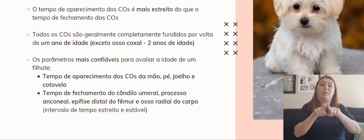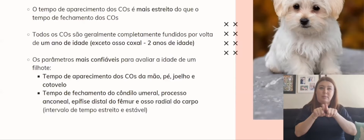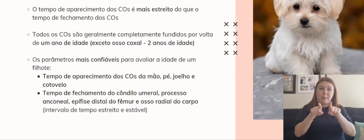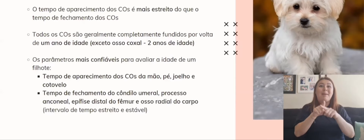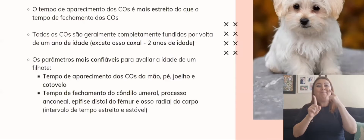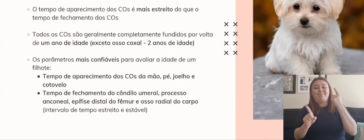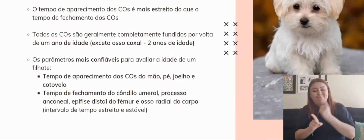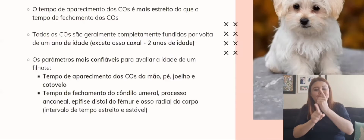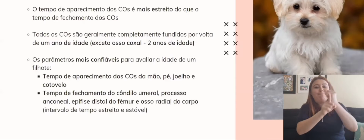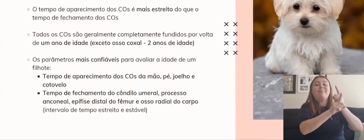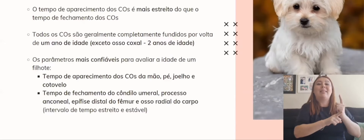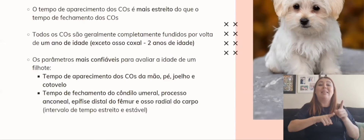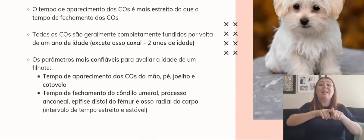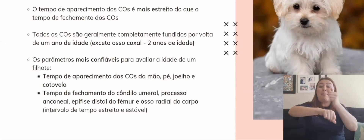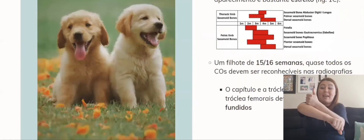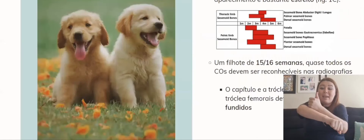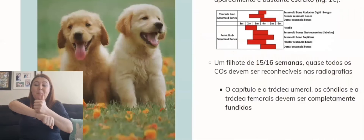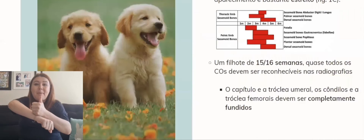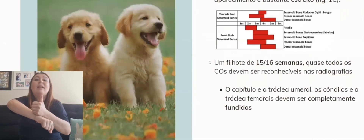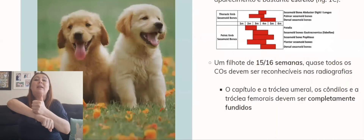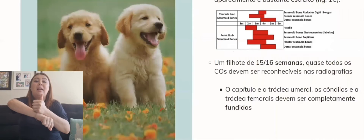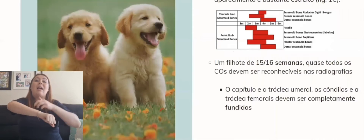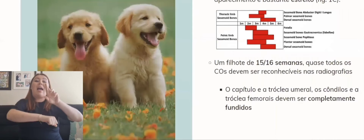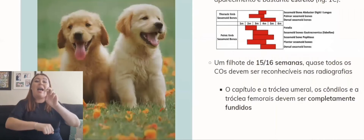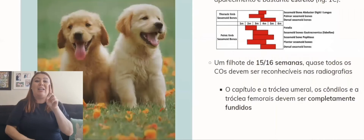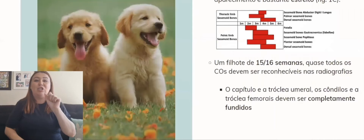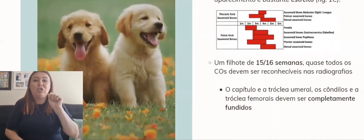intervalo de tempo estreito e estável.